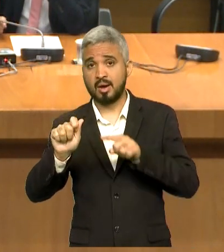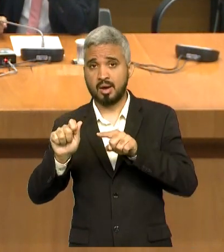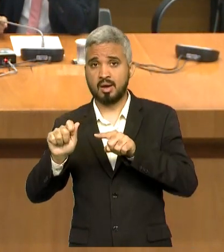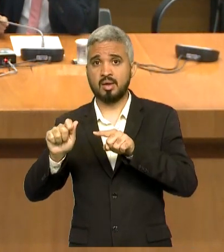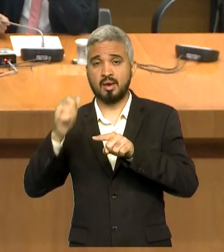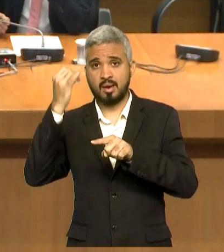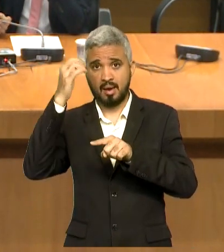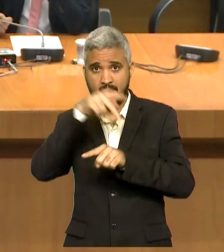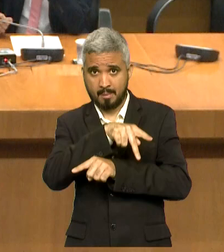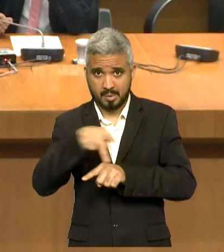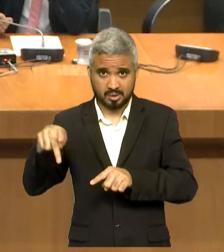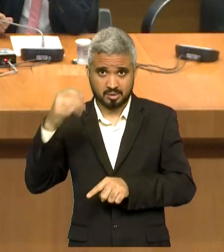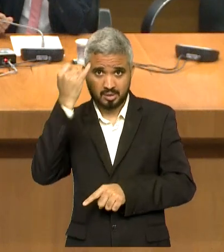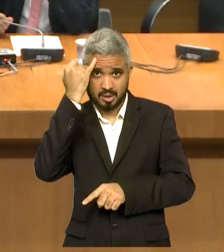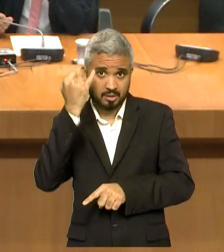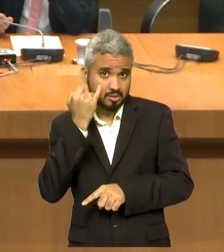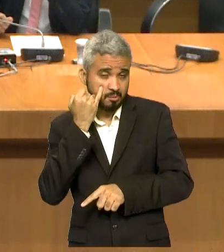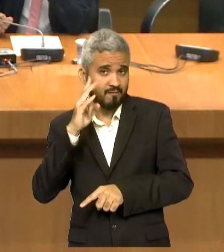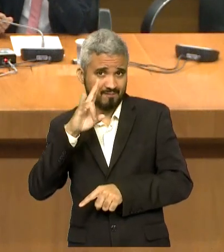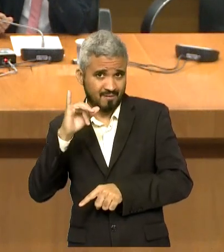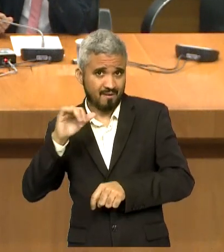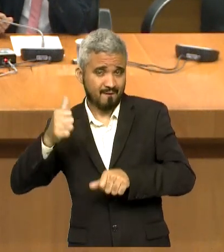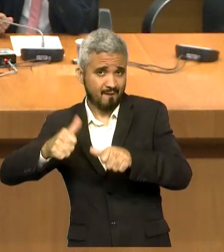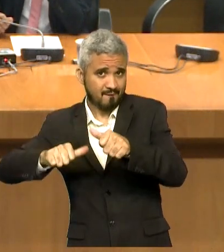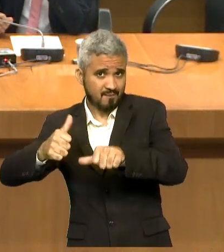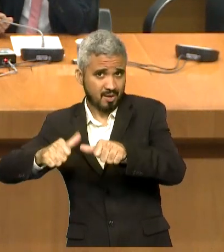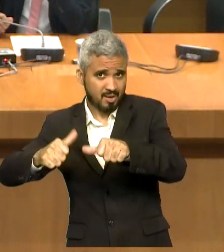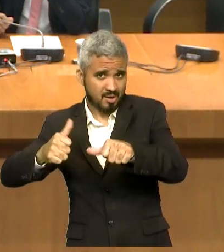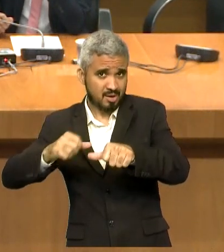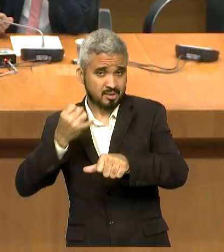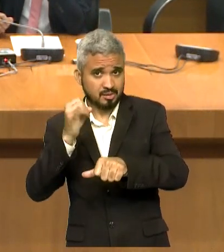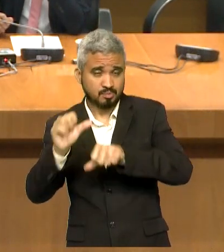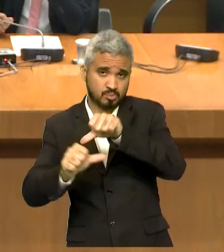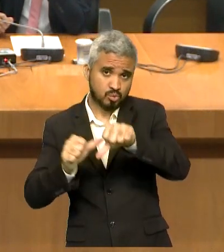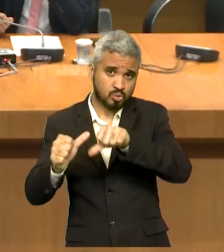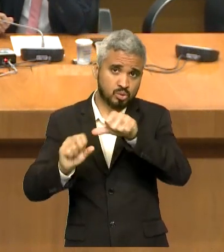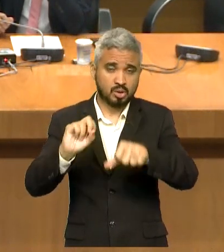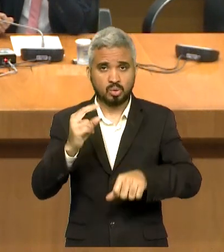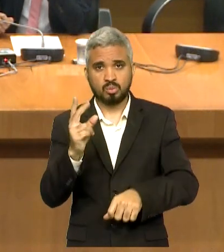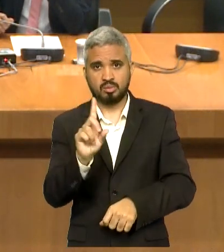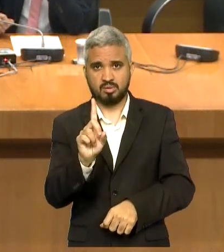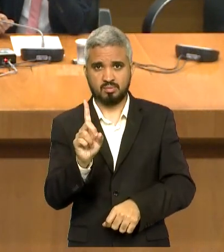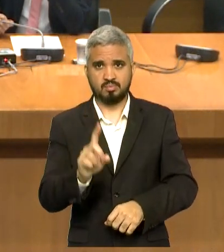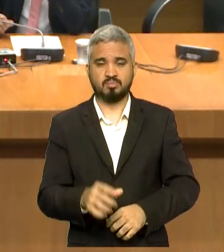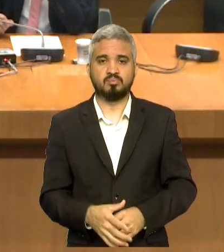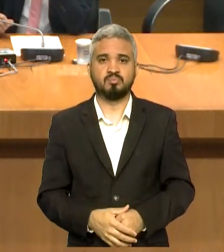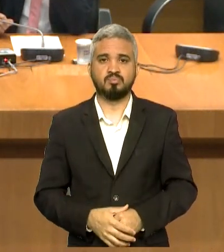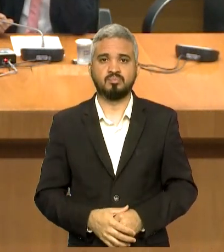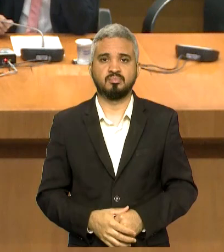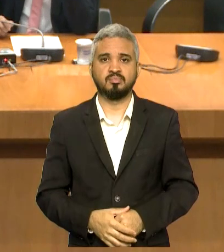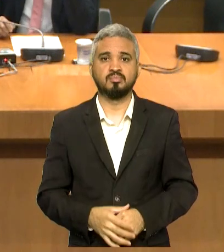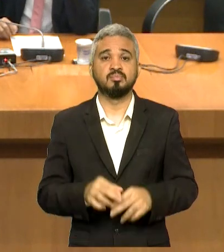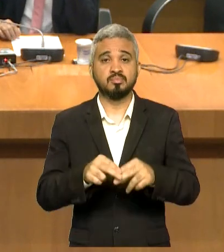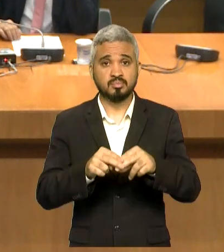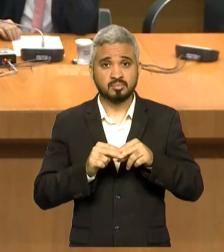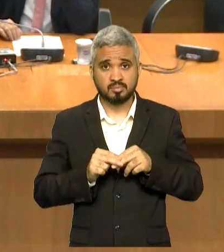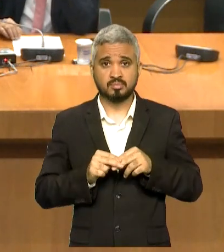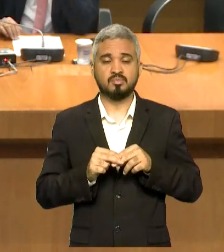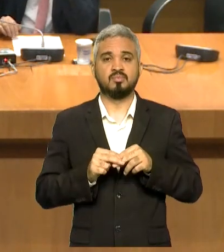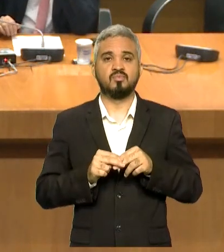da presidente deputada Iracema Vale e aguarda a deliberação, vírgula, e do expediente, e